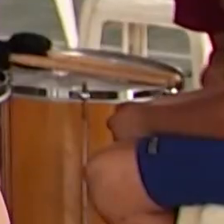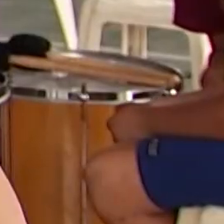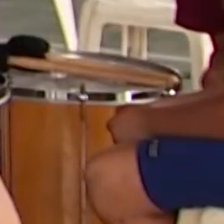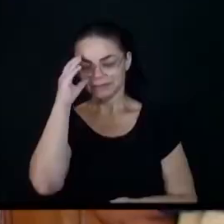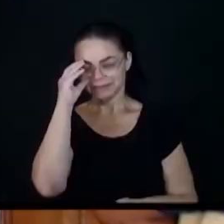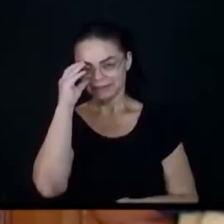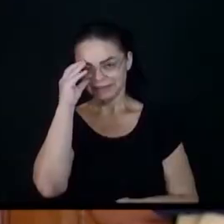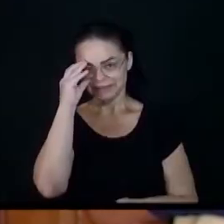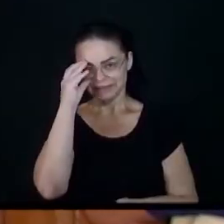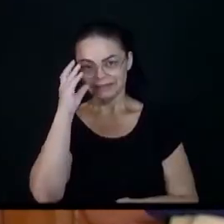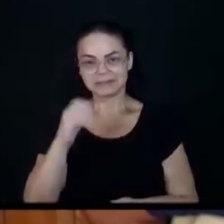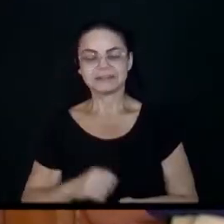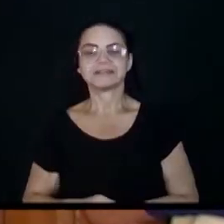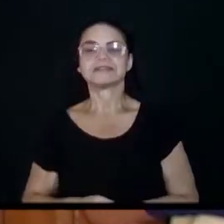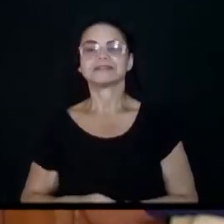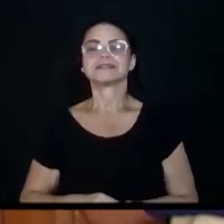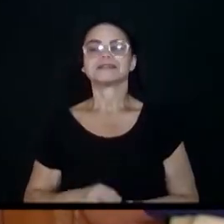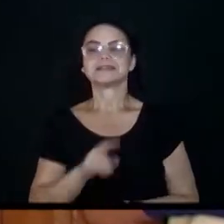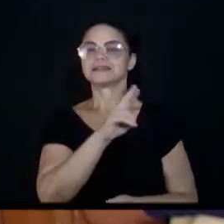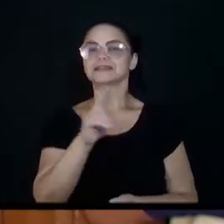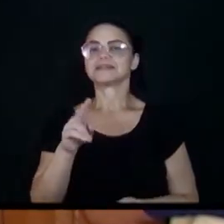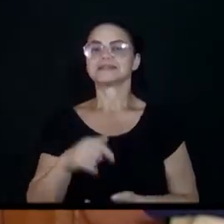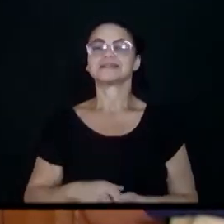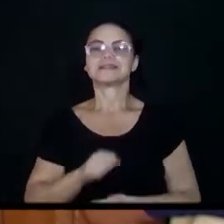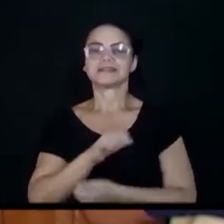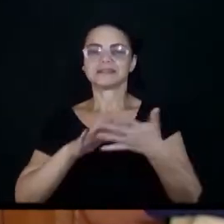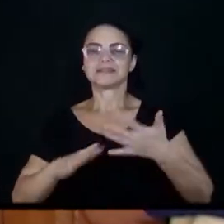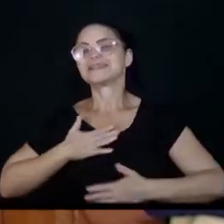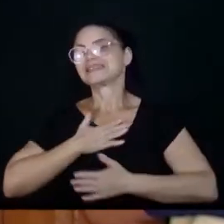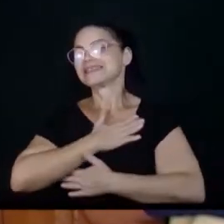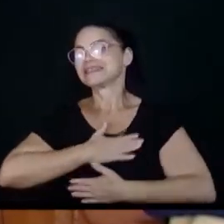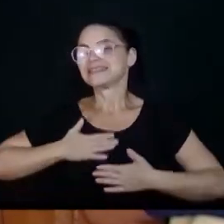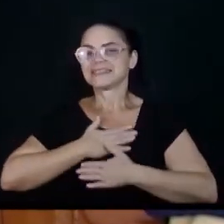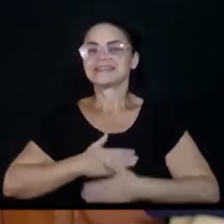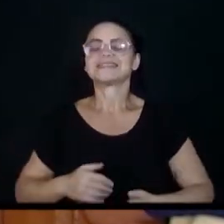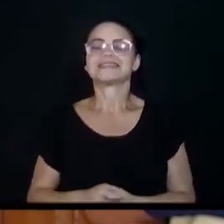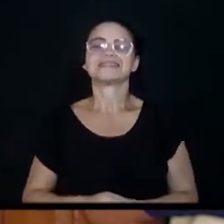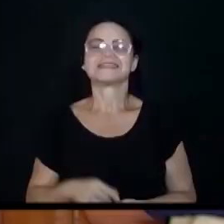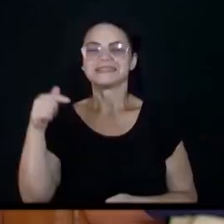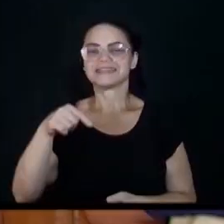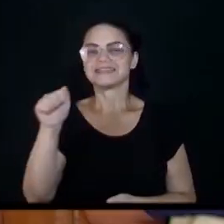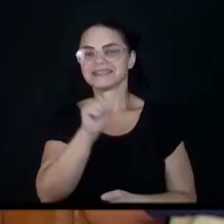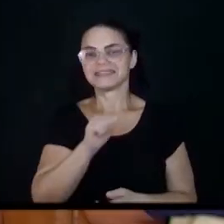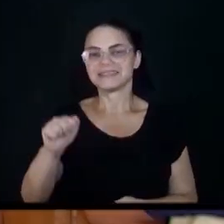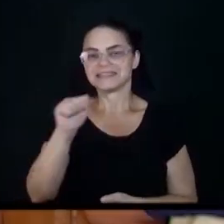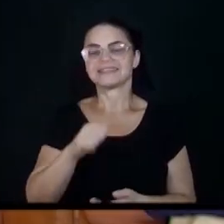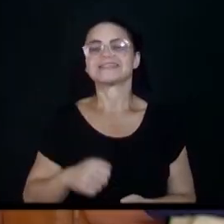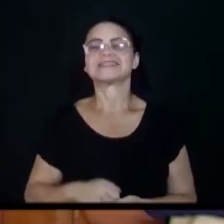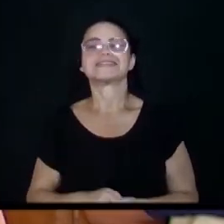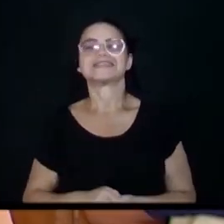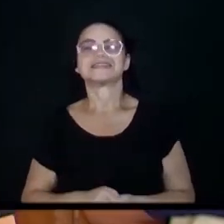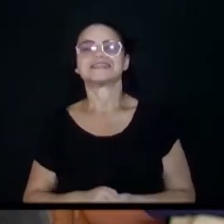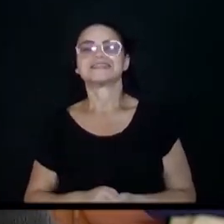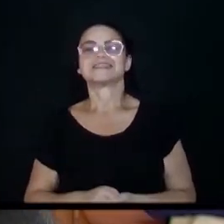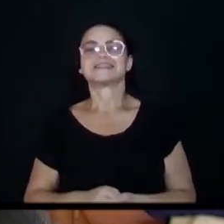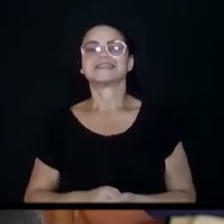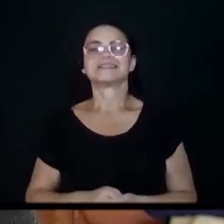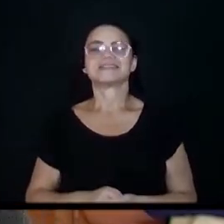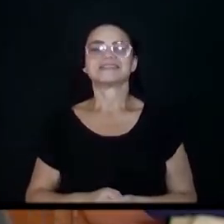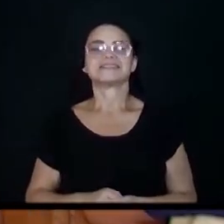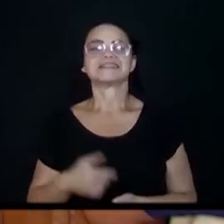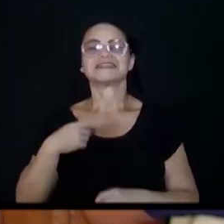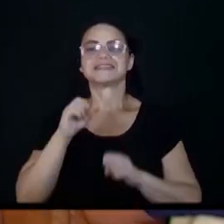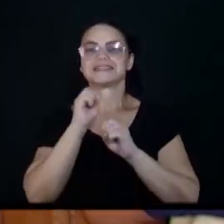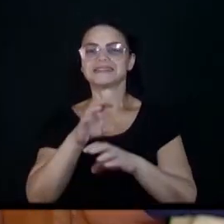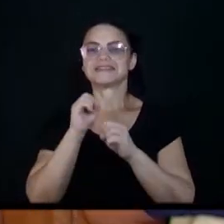Qual é a atividade que você mais gosta de fazer aqui na Associação Direito de Ser? Educação física.